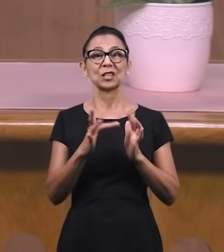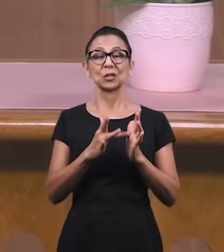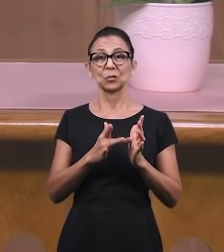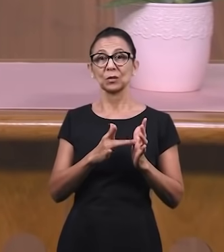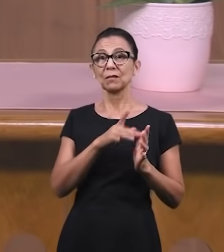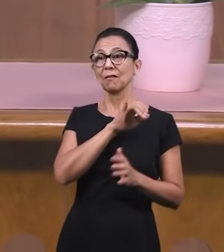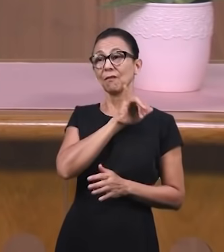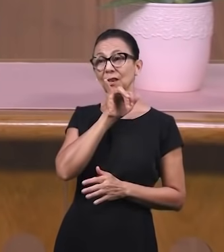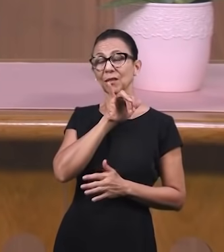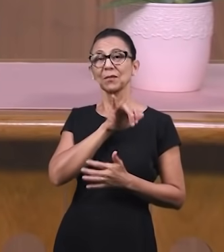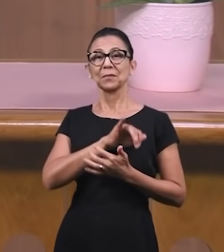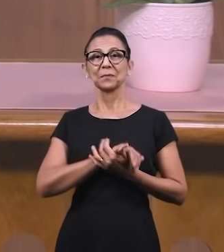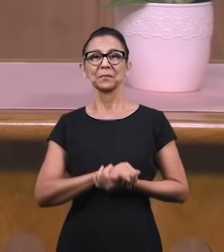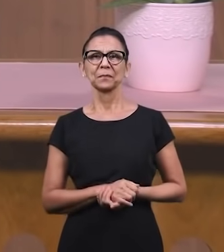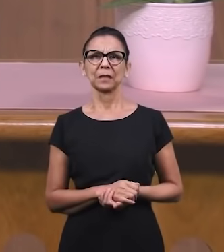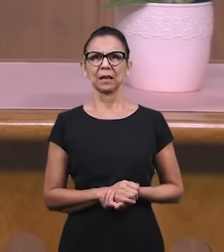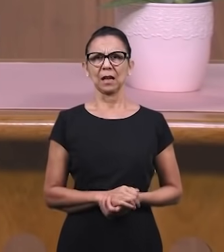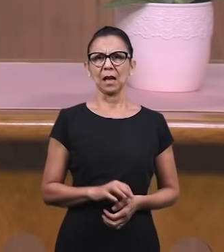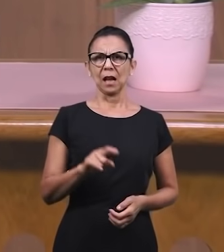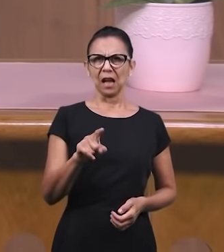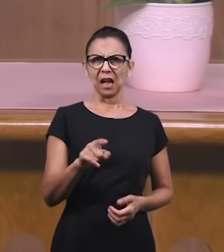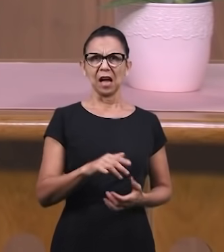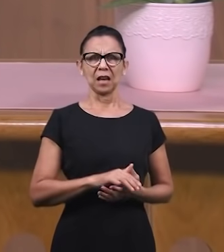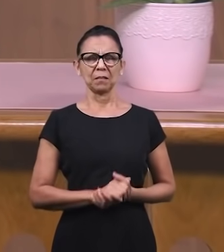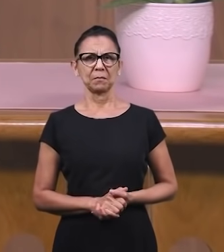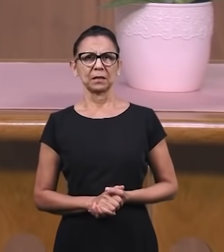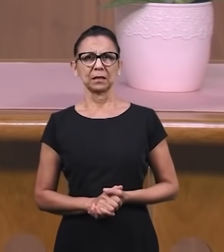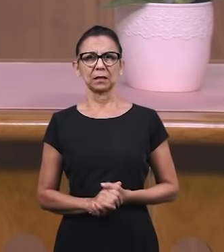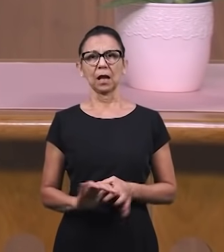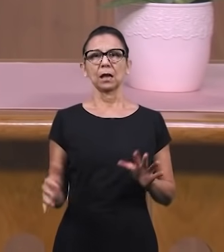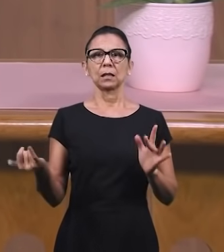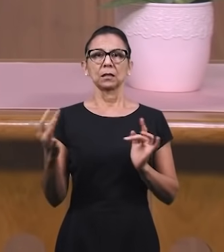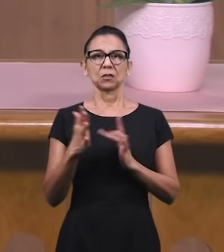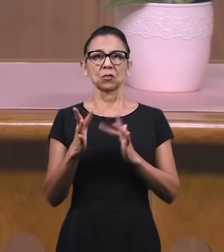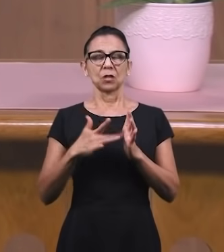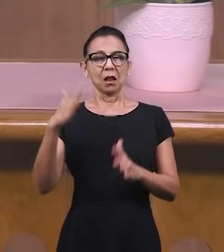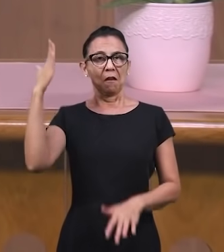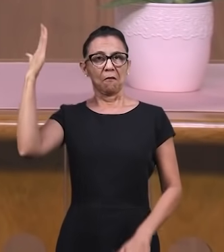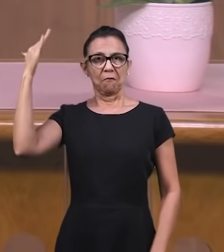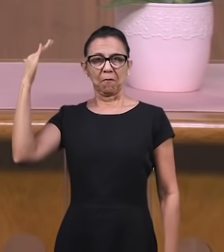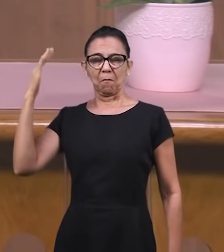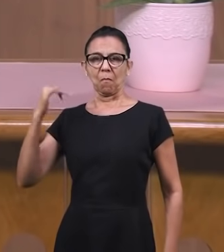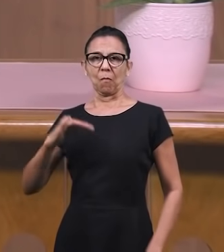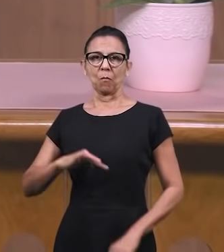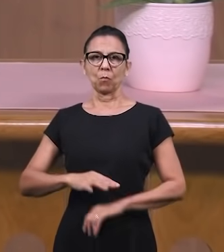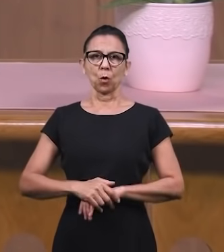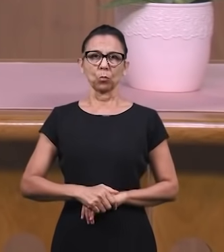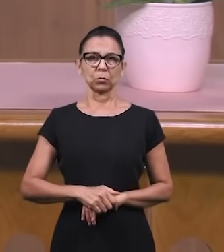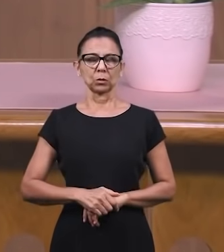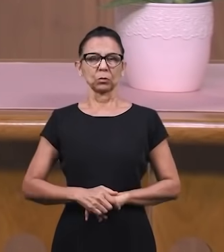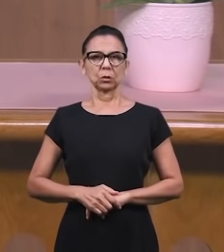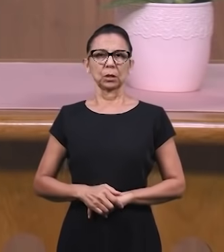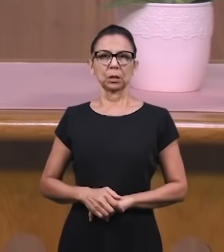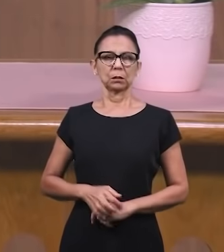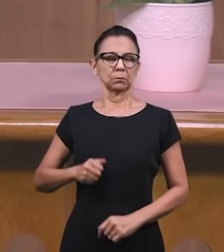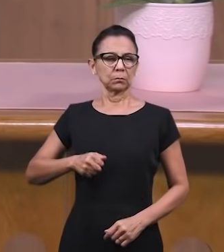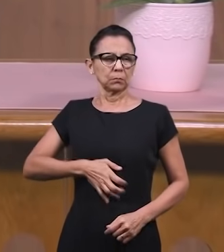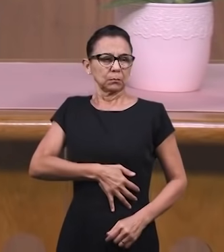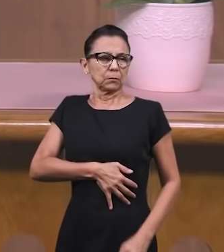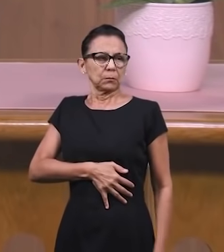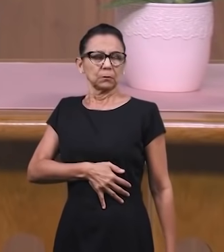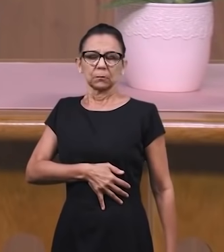homem, uma celebridade que andava rodeado de seguranças, com um aparato que